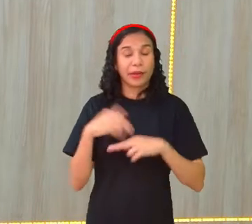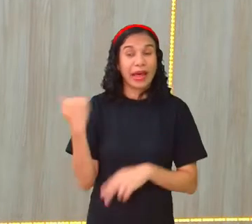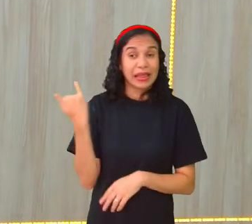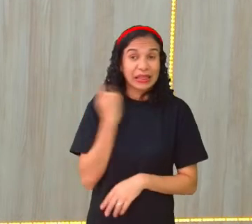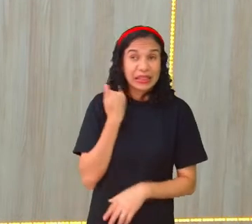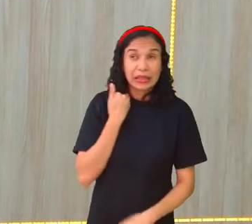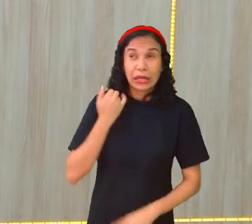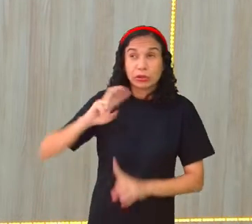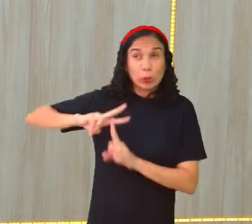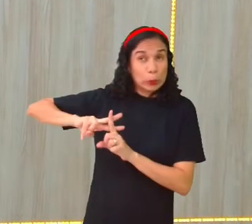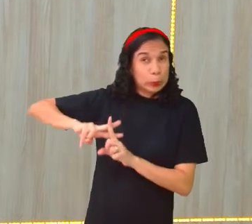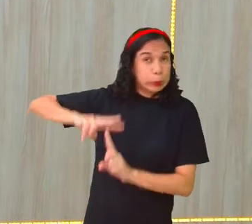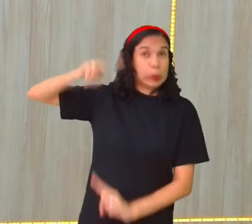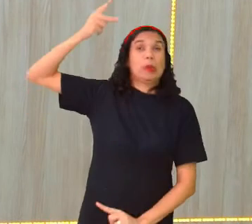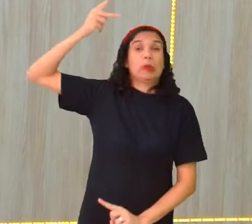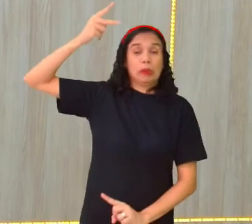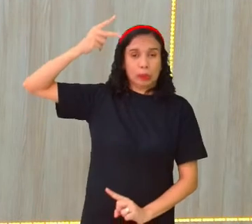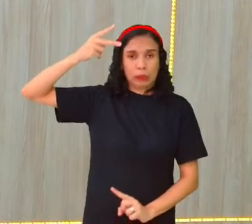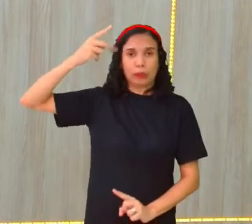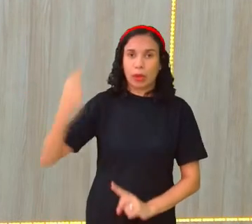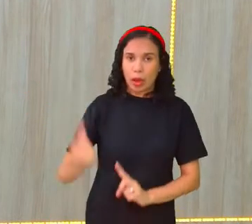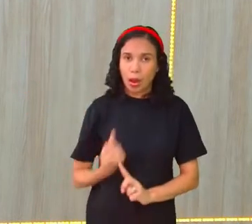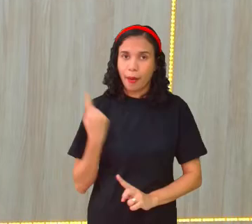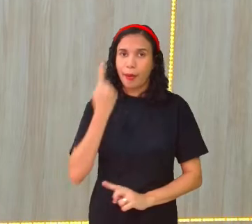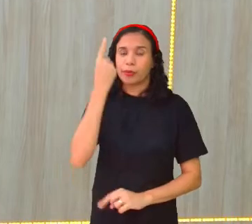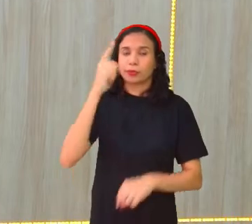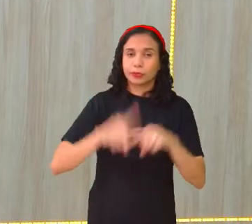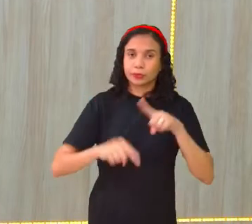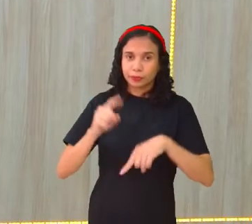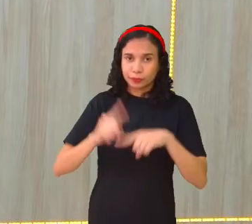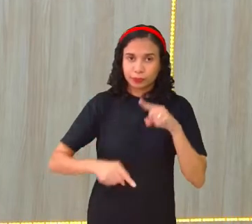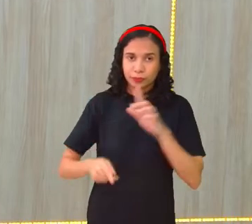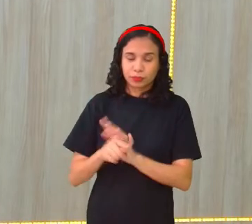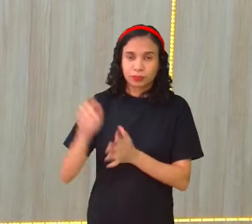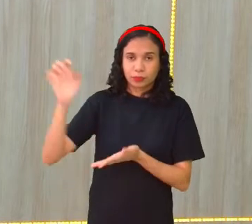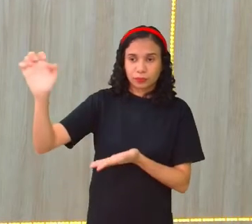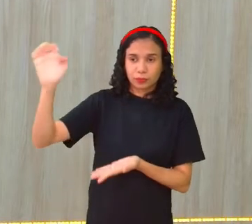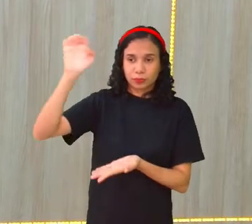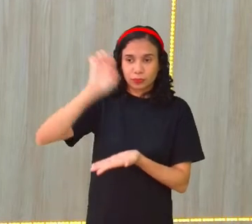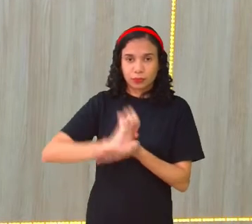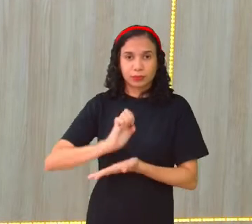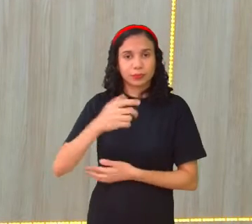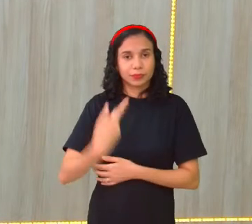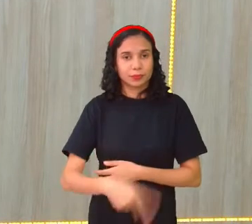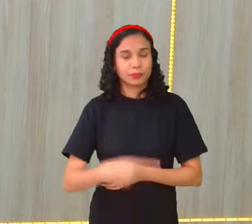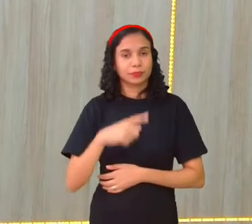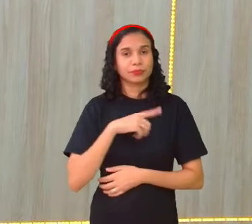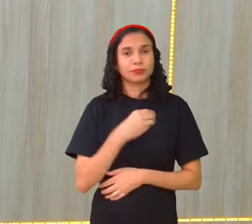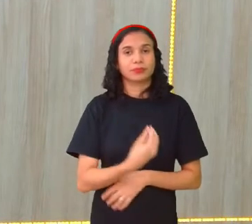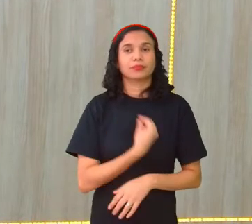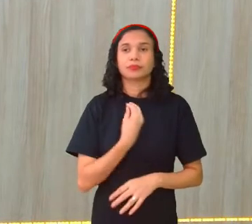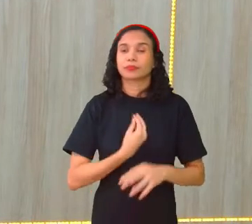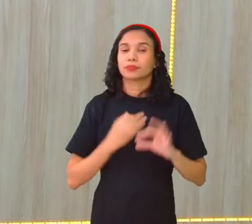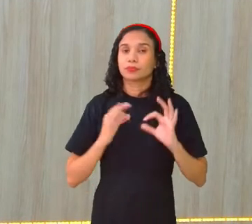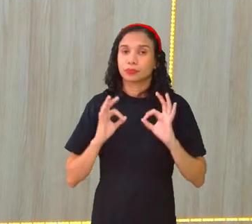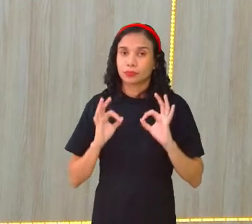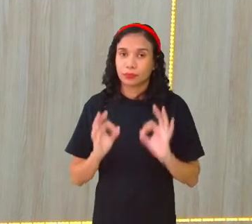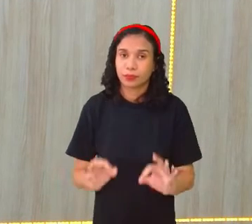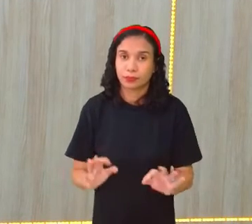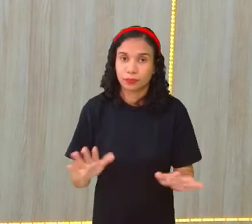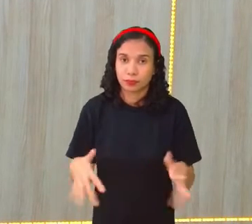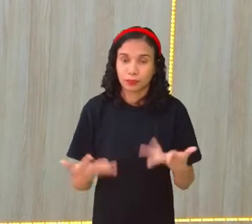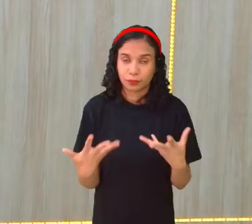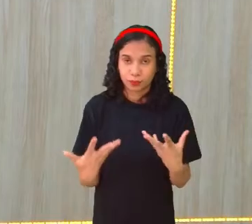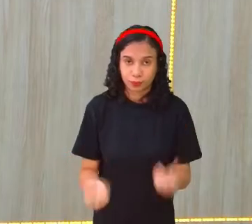estava elevadíssima, né, de produtos exportados quando chegavam aqui, certo? Então,